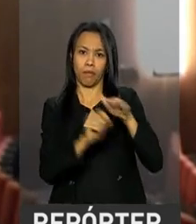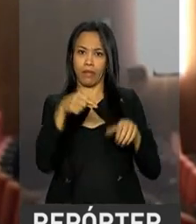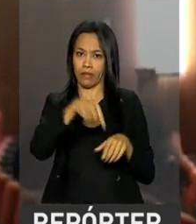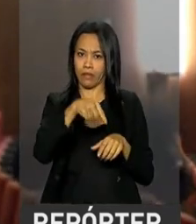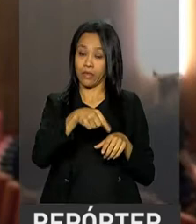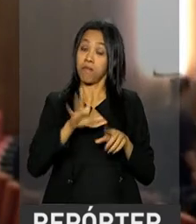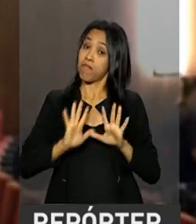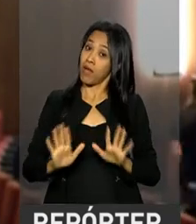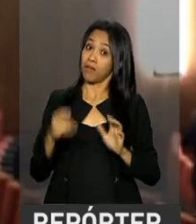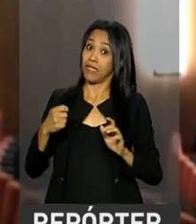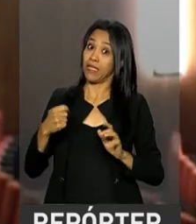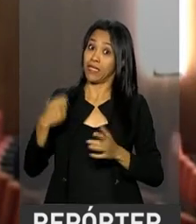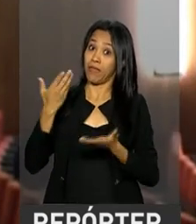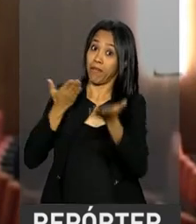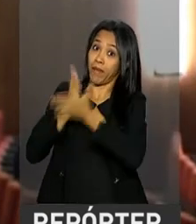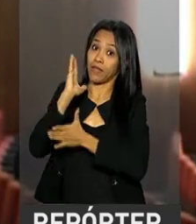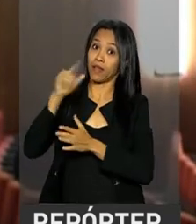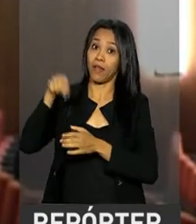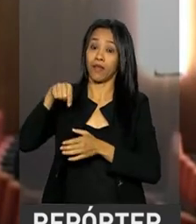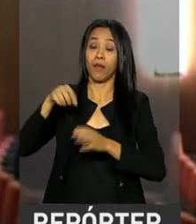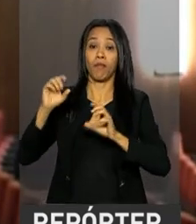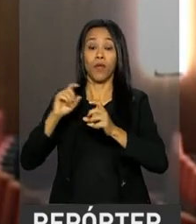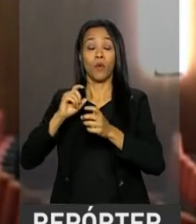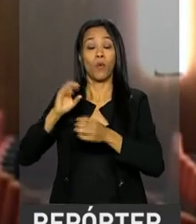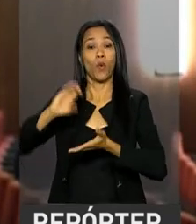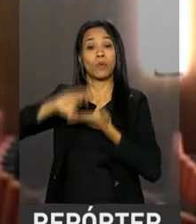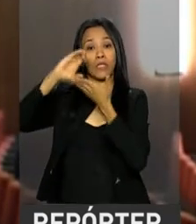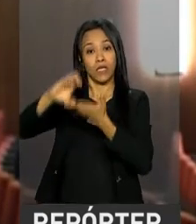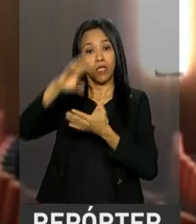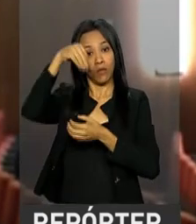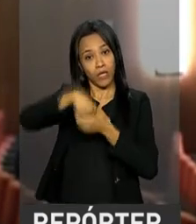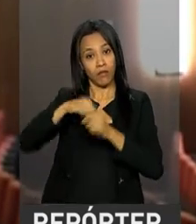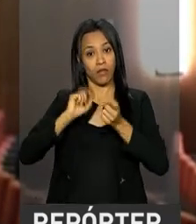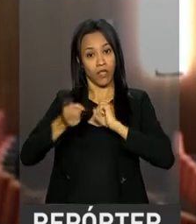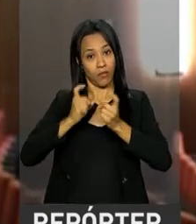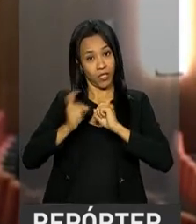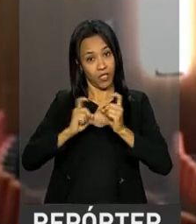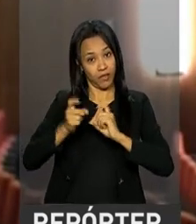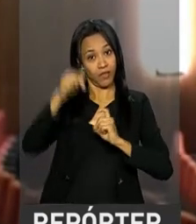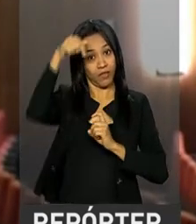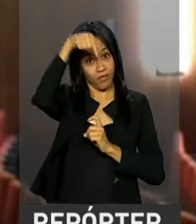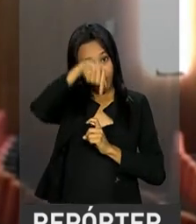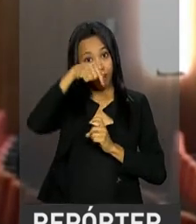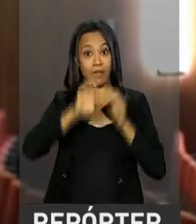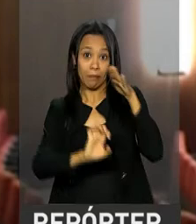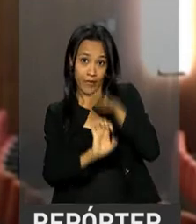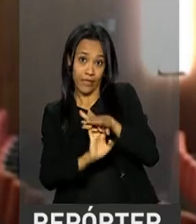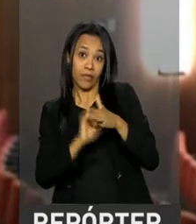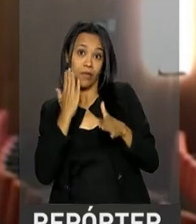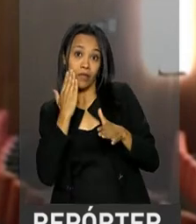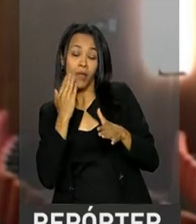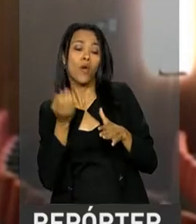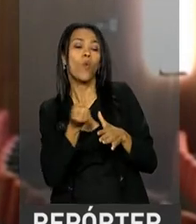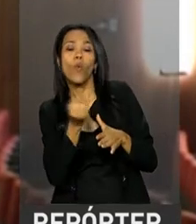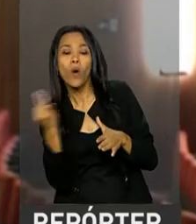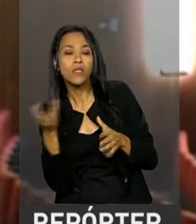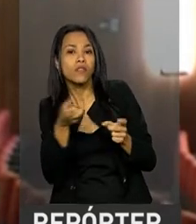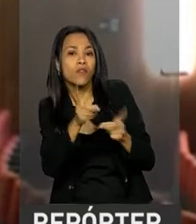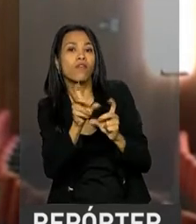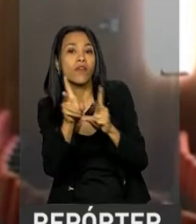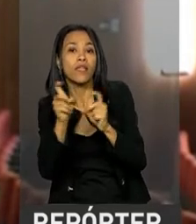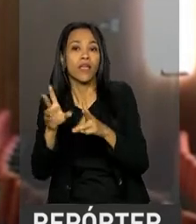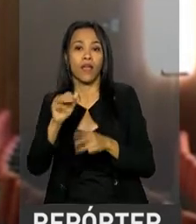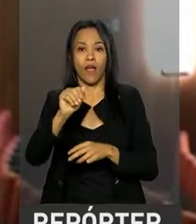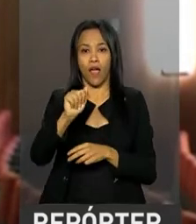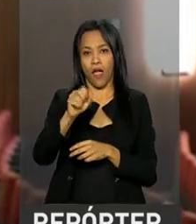medida ainda precisa ser aprovada pelo Conselho Administrativo da empresa, que vai realizar estudos para definir o percentual de ações que serão colocadas